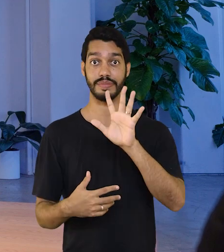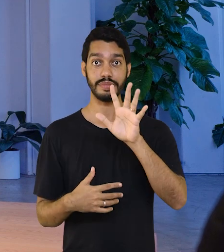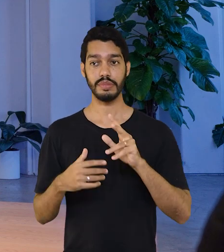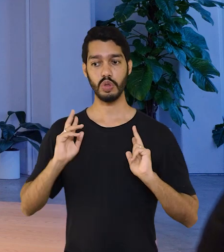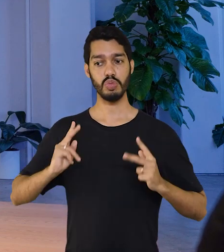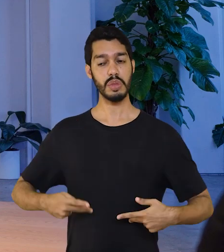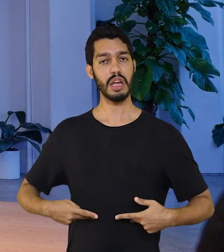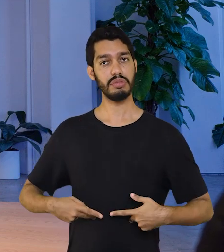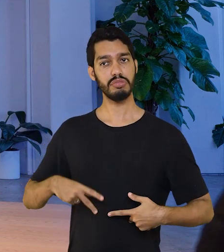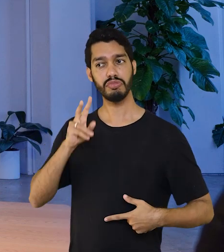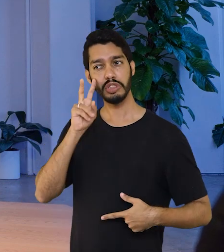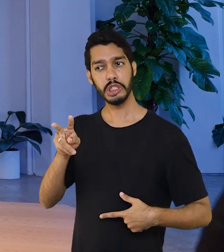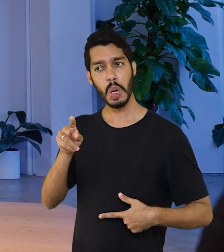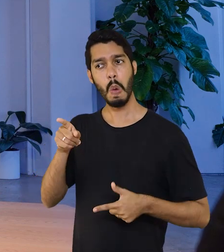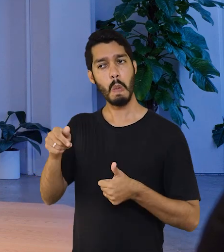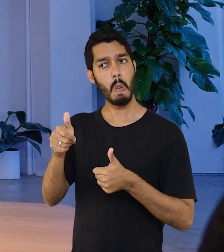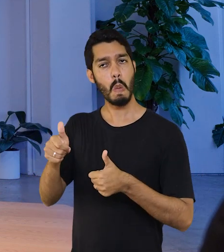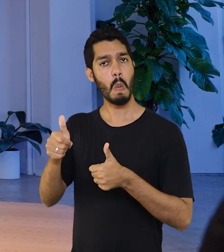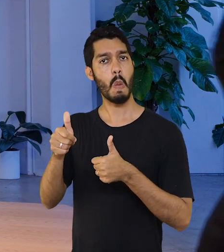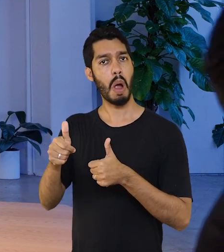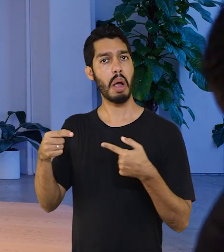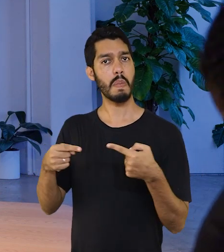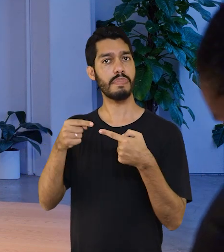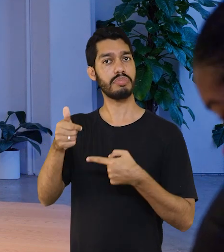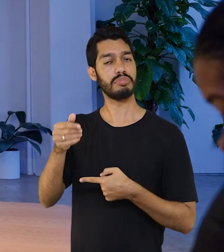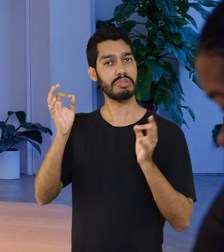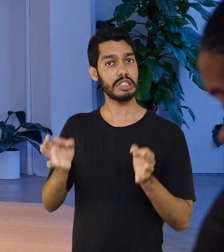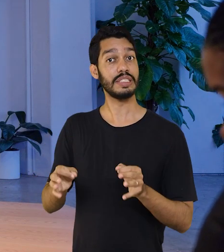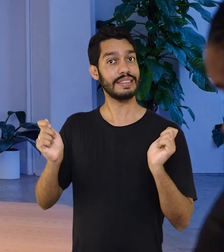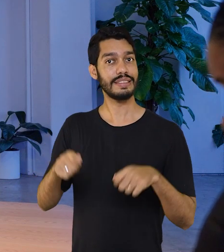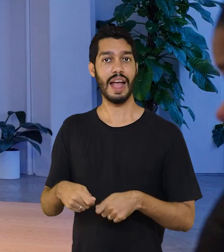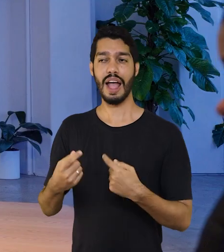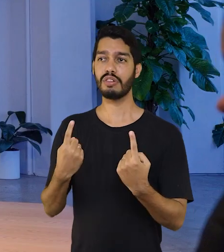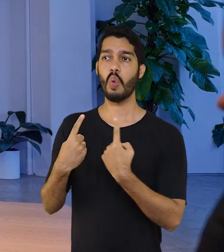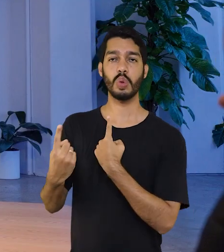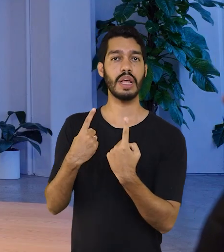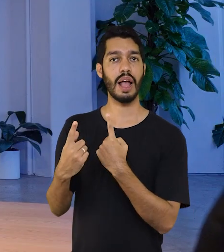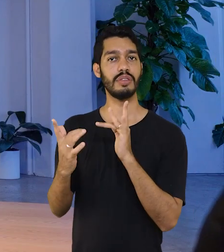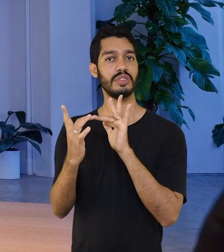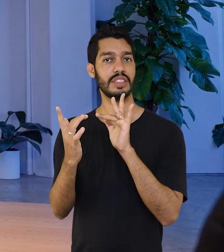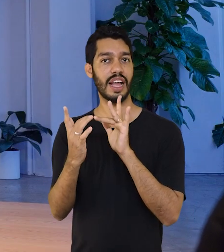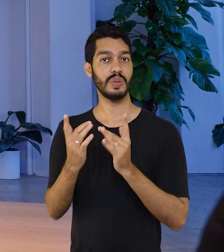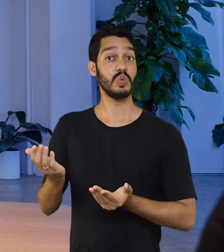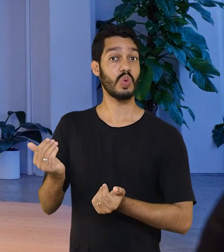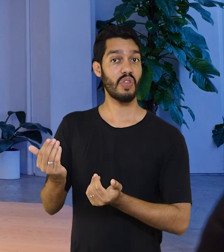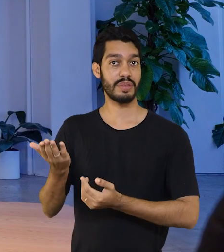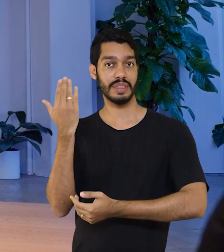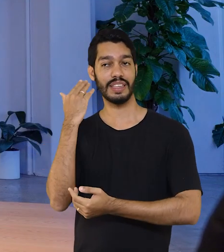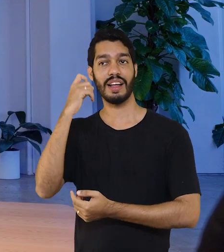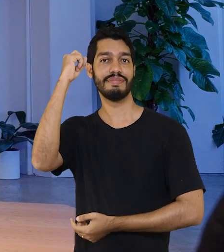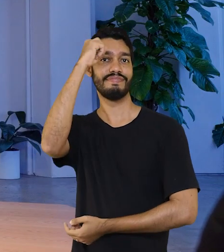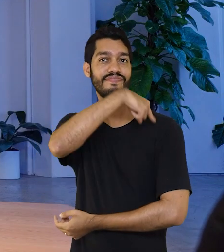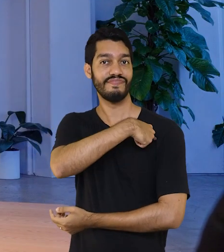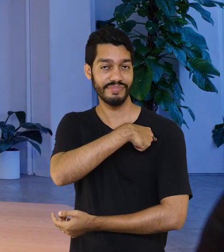sobre o dado falou, cara, isso é incrível. Isso permite a gente falar com os mais jovens, que é um